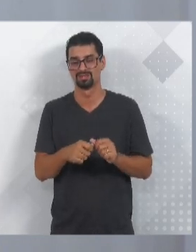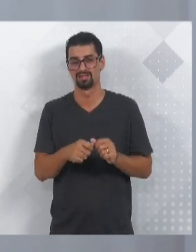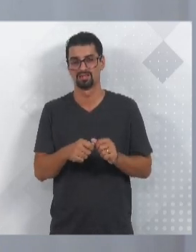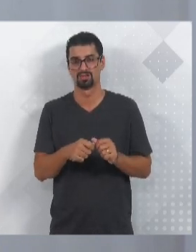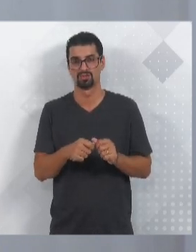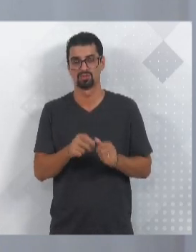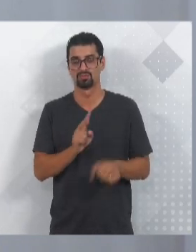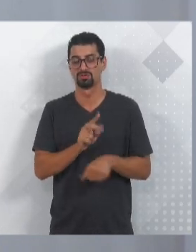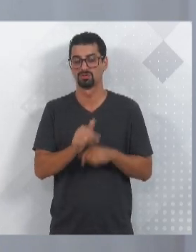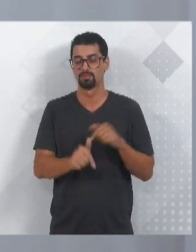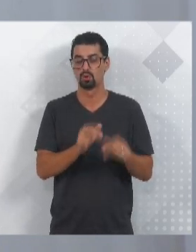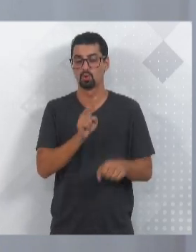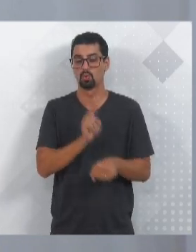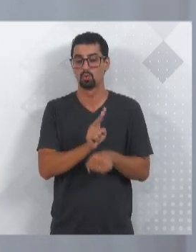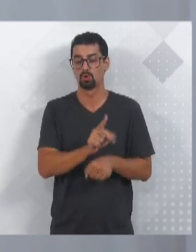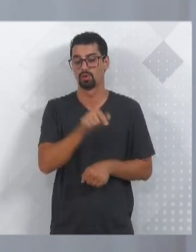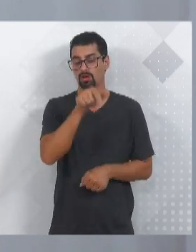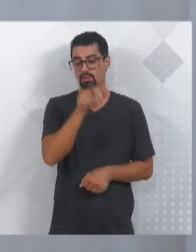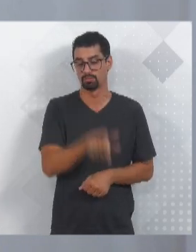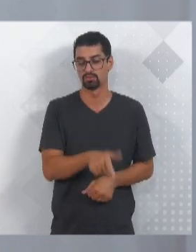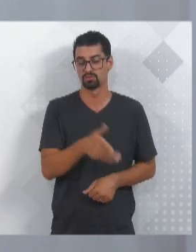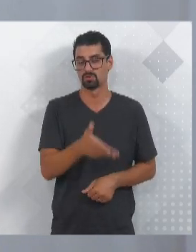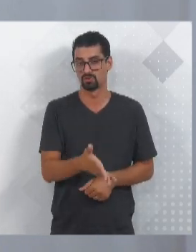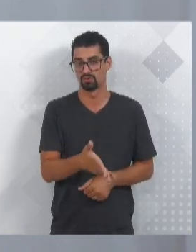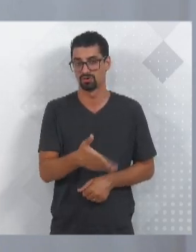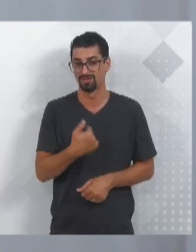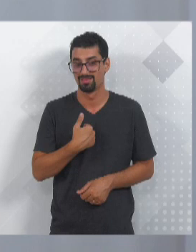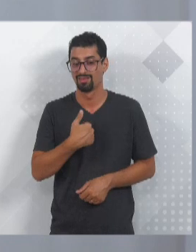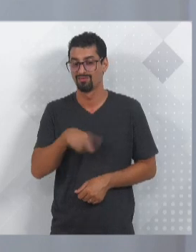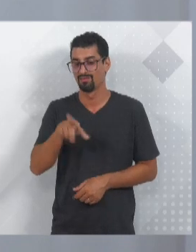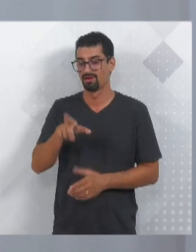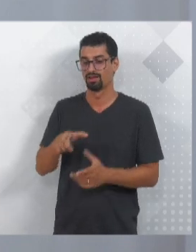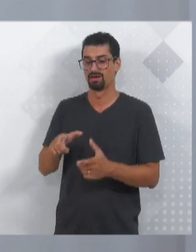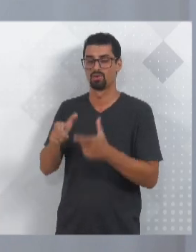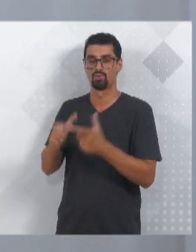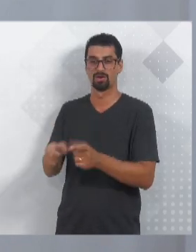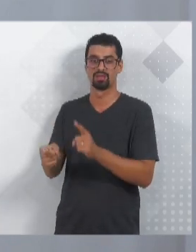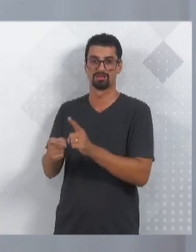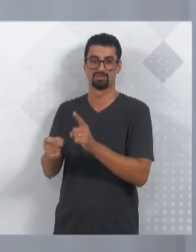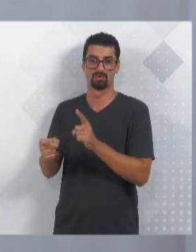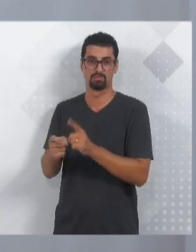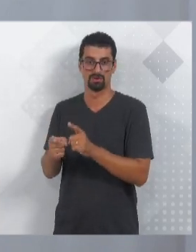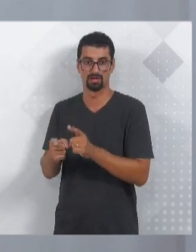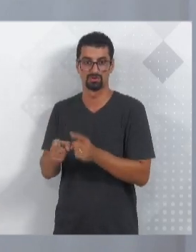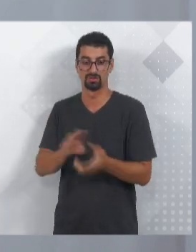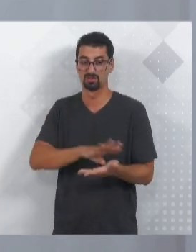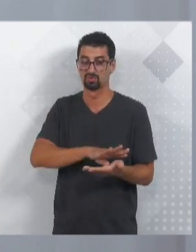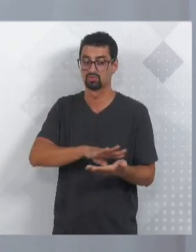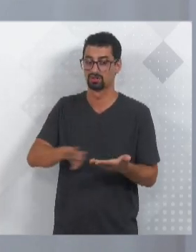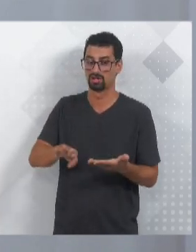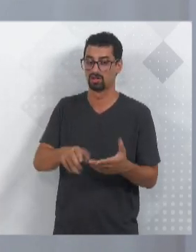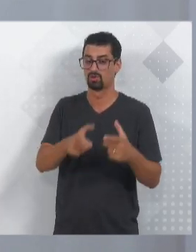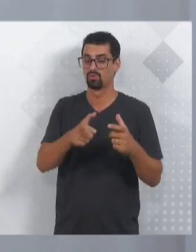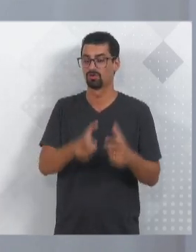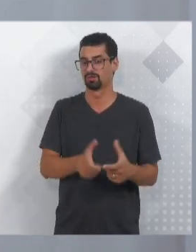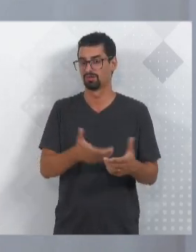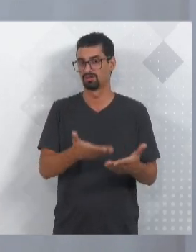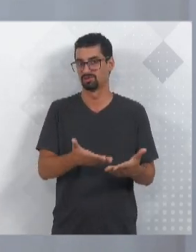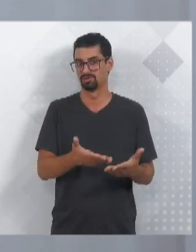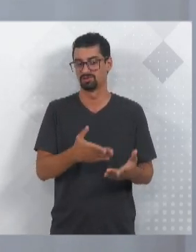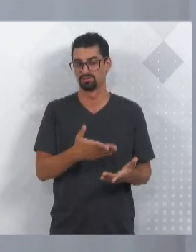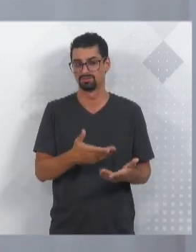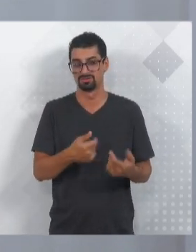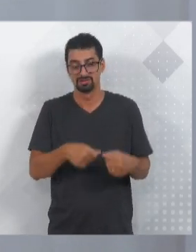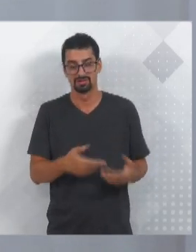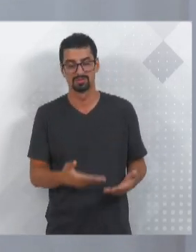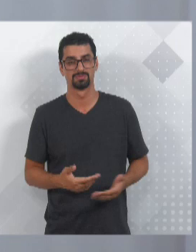de cuidar daquele cidadão, de levar ele para o atendimento, de tirar ele da situação que ele se